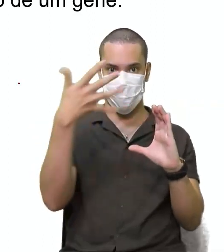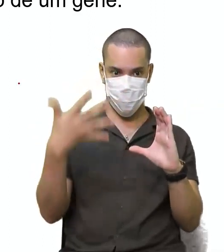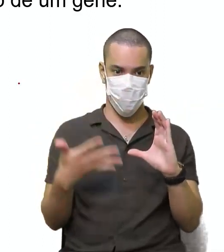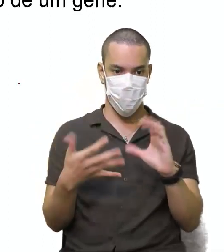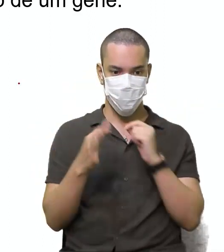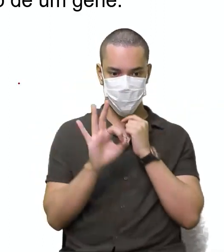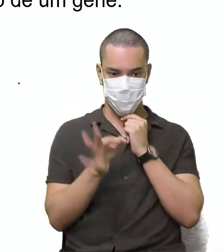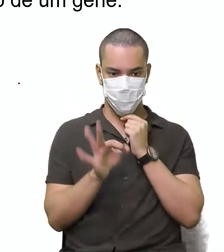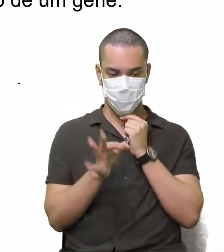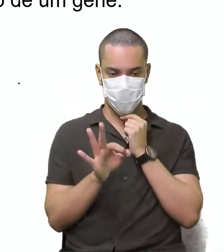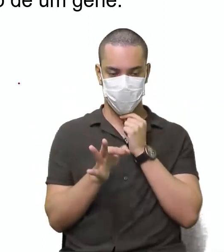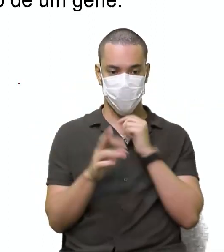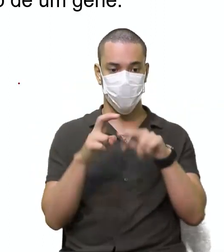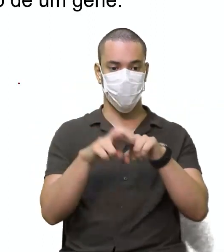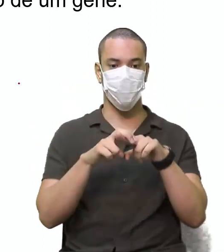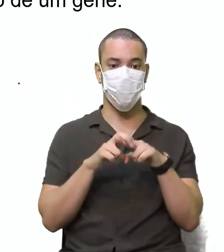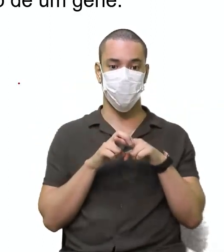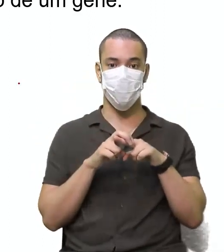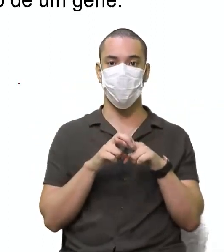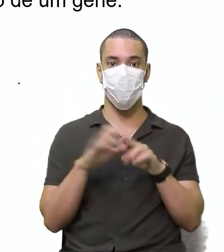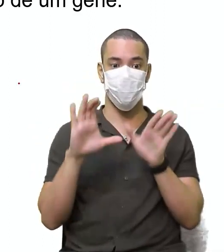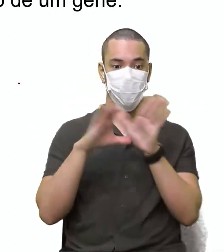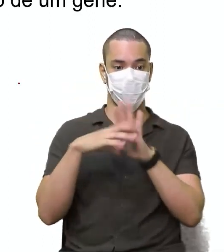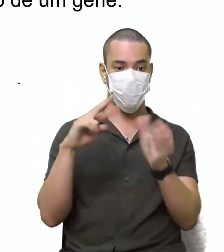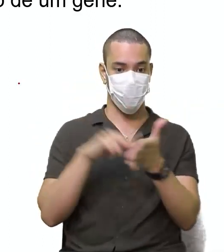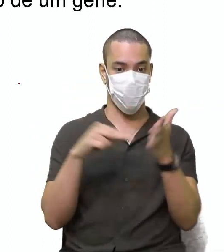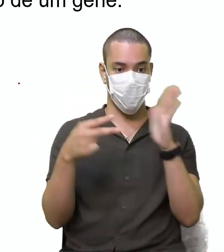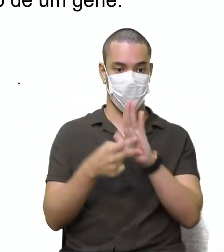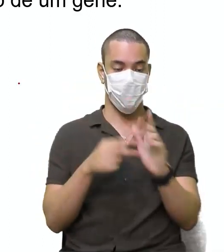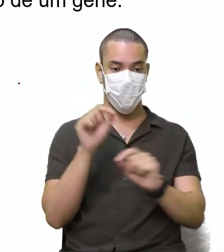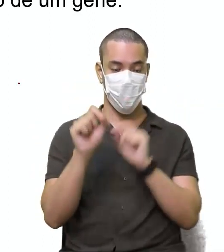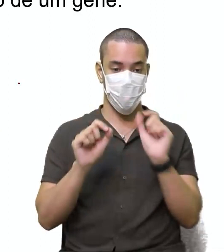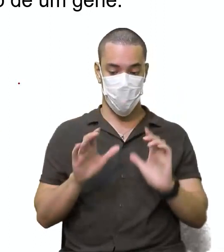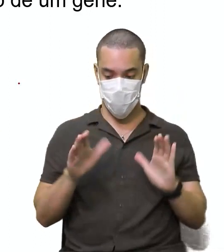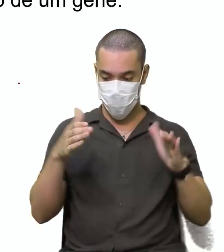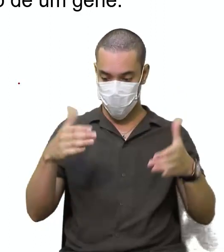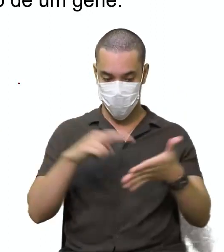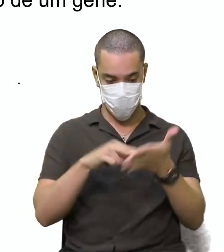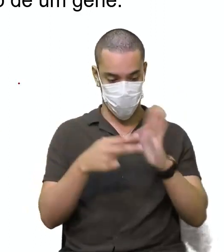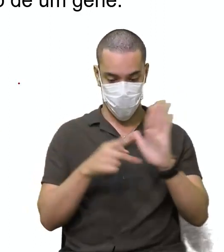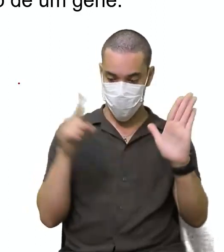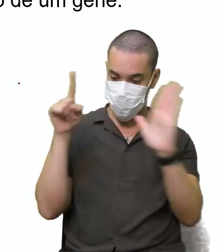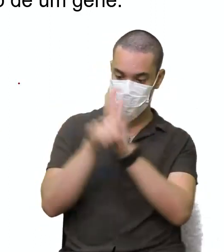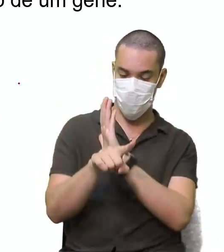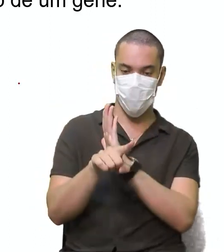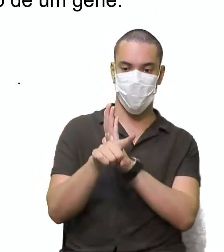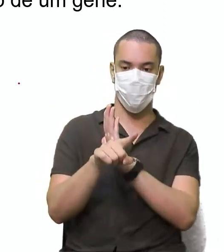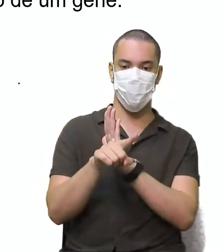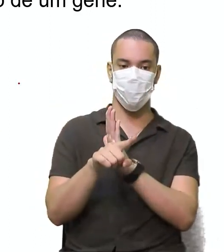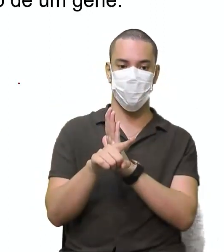bom? Então, o conceito tem que focar no que é o que está